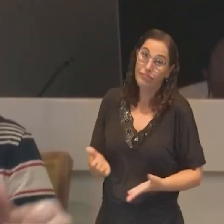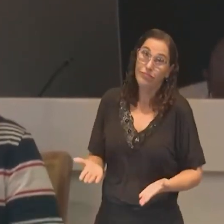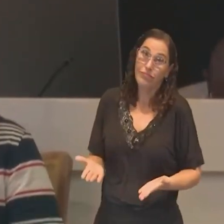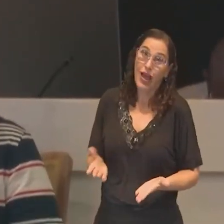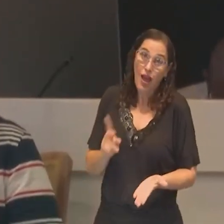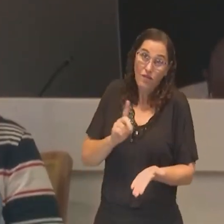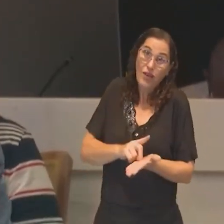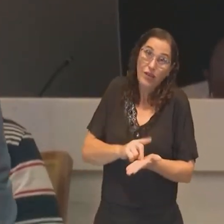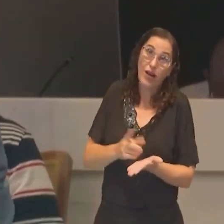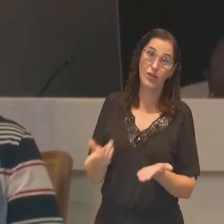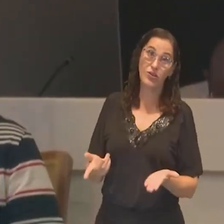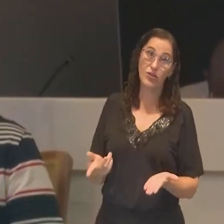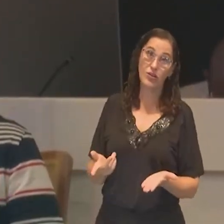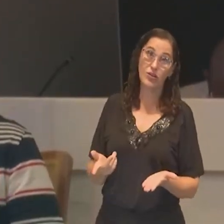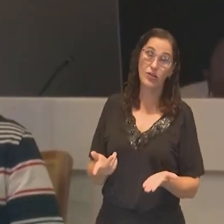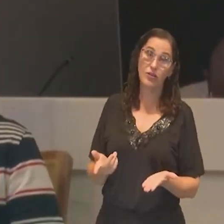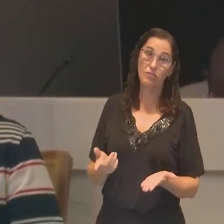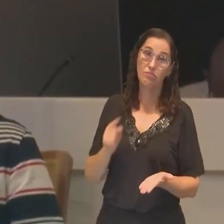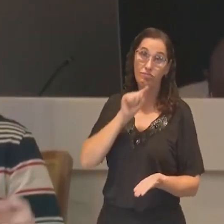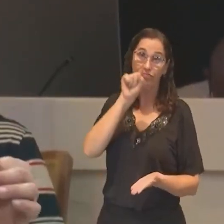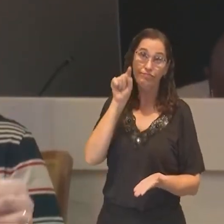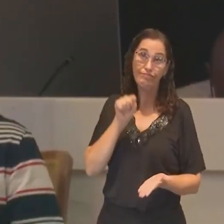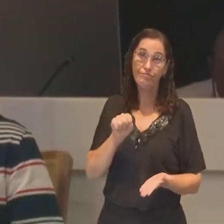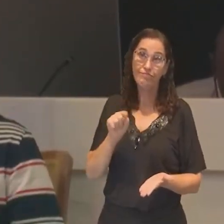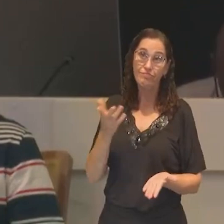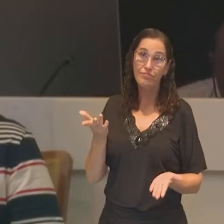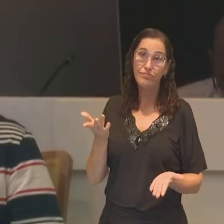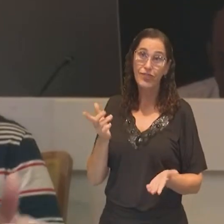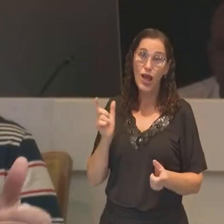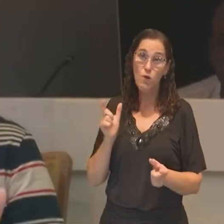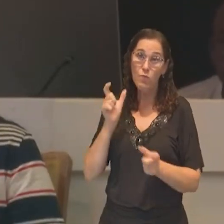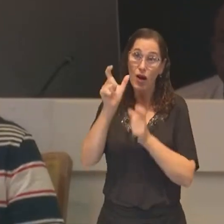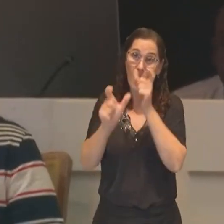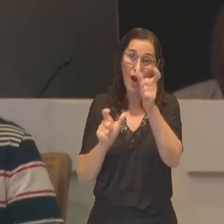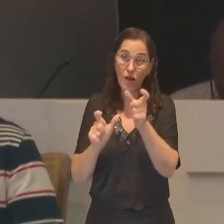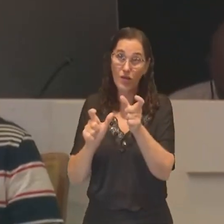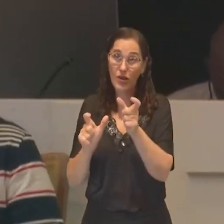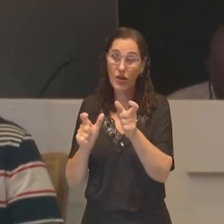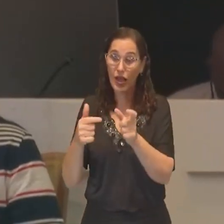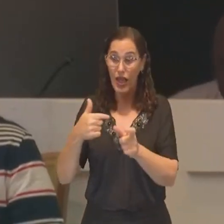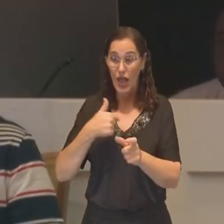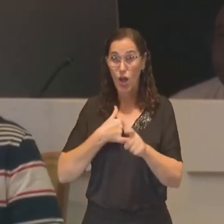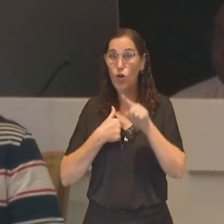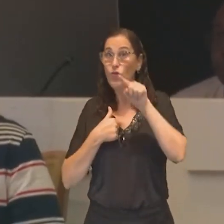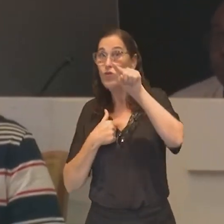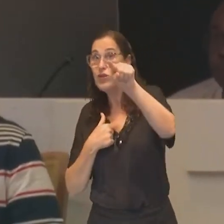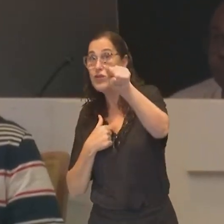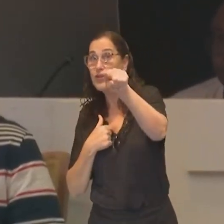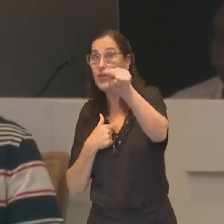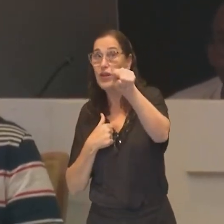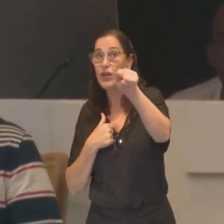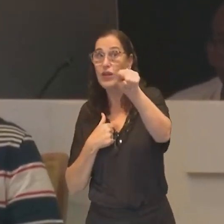Mas será que porventura não seja essas as palavras que eu e você também?